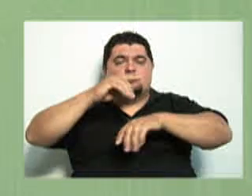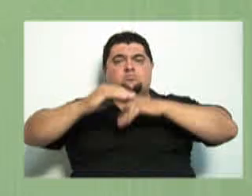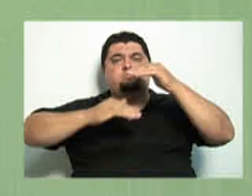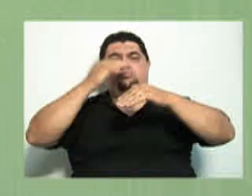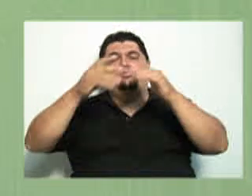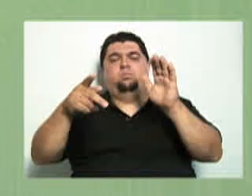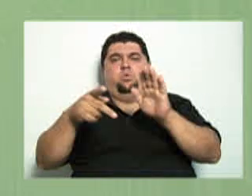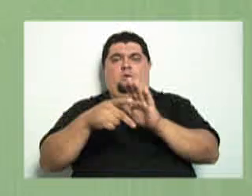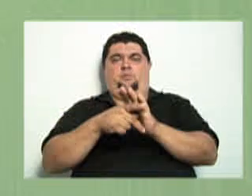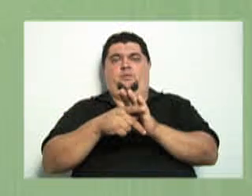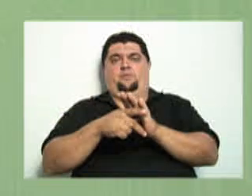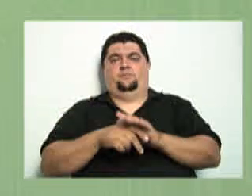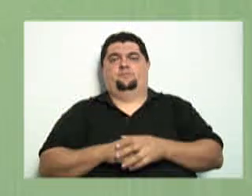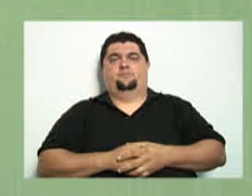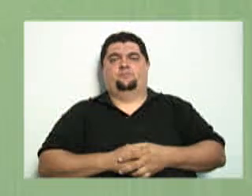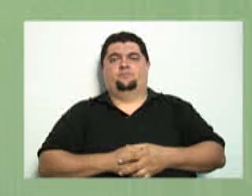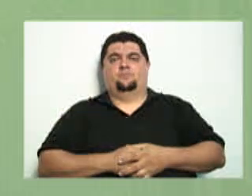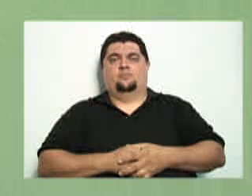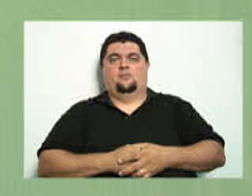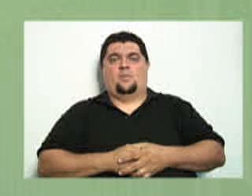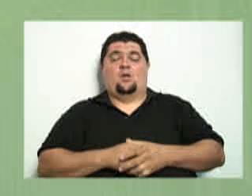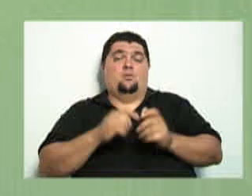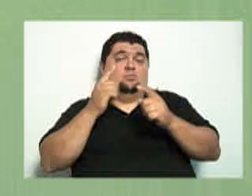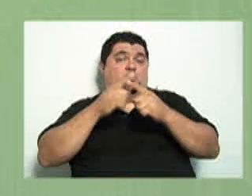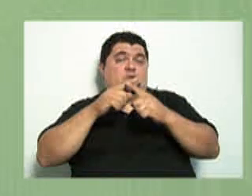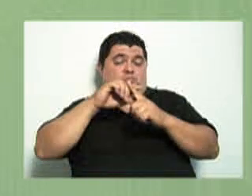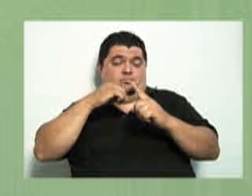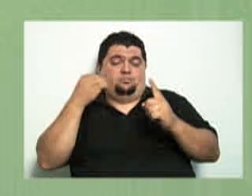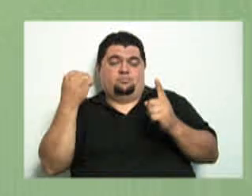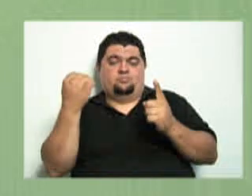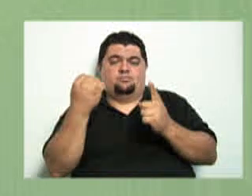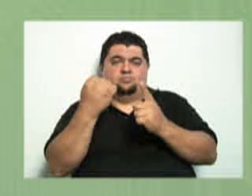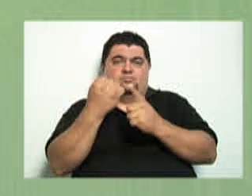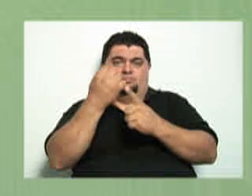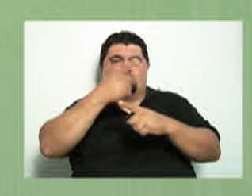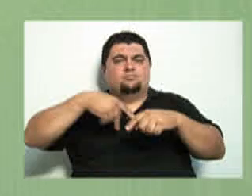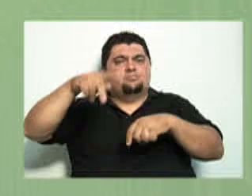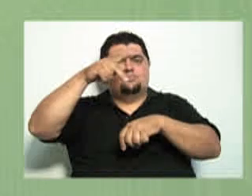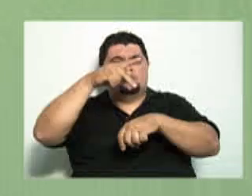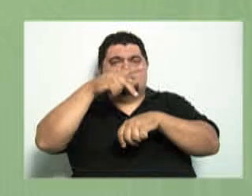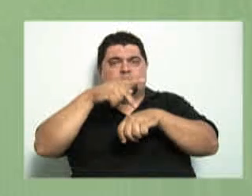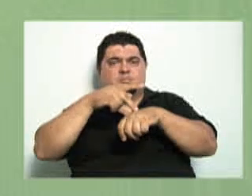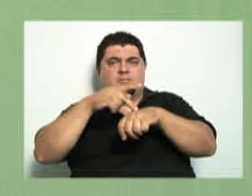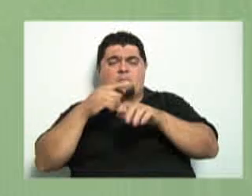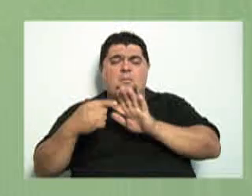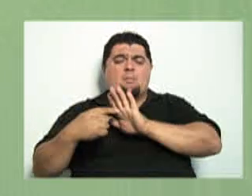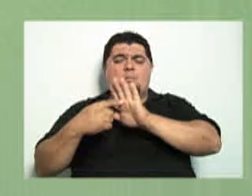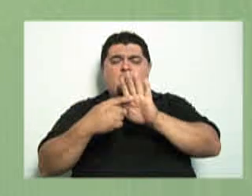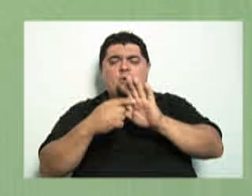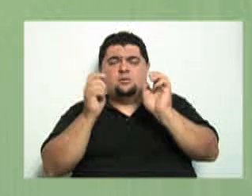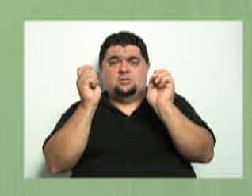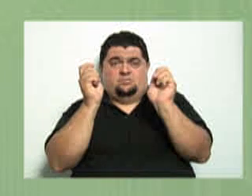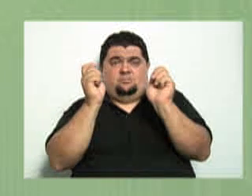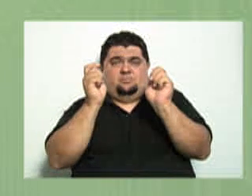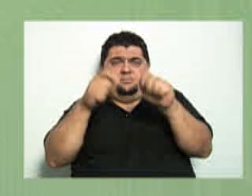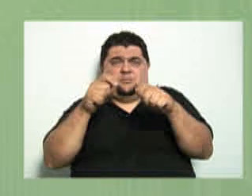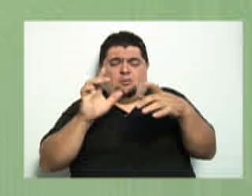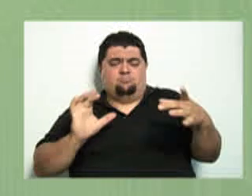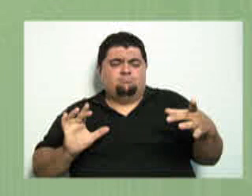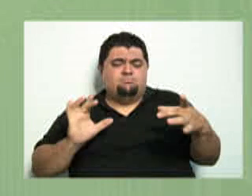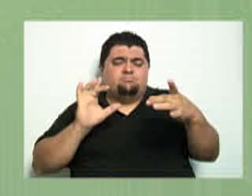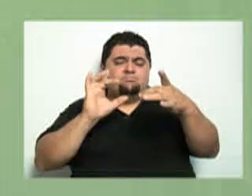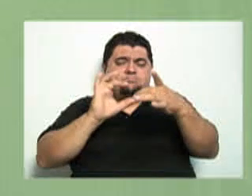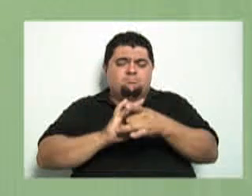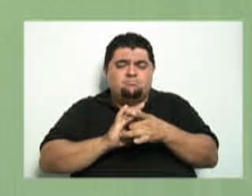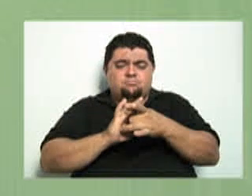desenvolvimento. Na medida em que uma sociedade nacional revela suficiente coesão quando